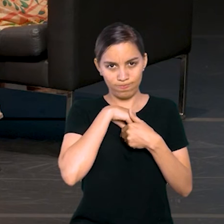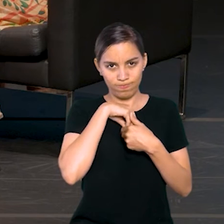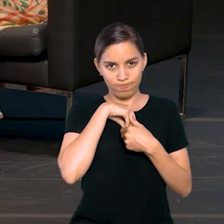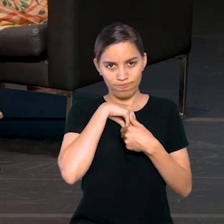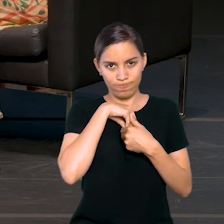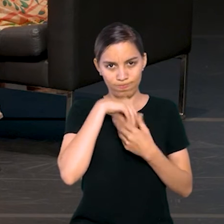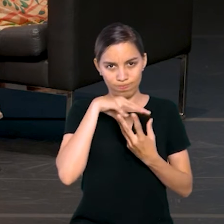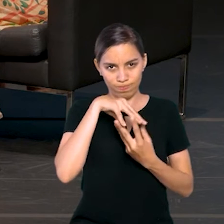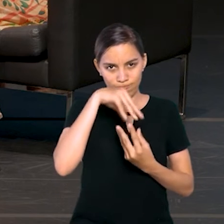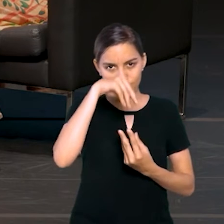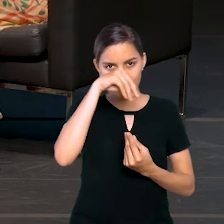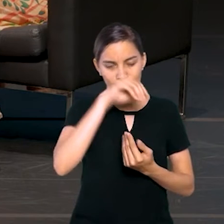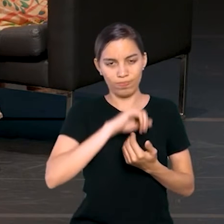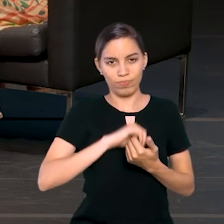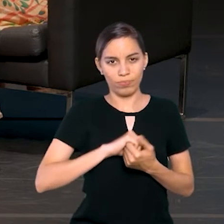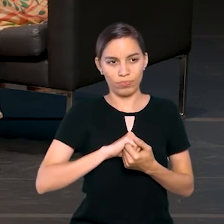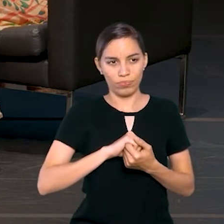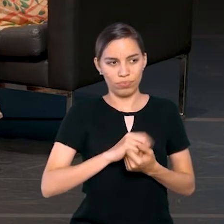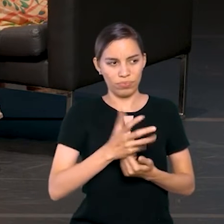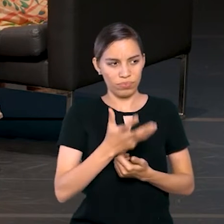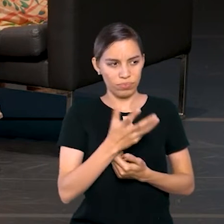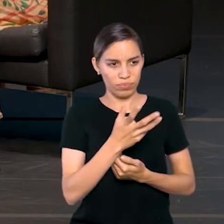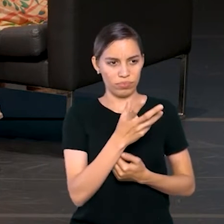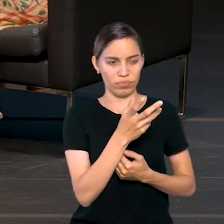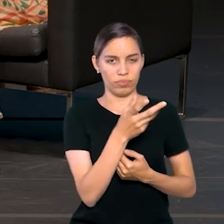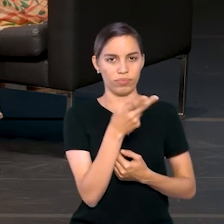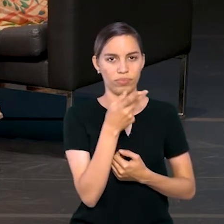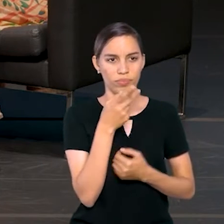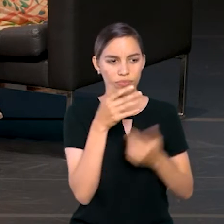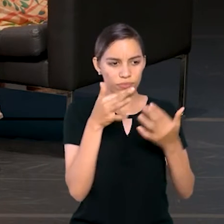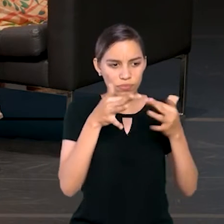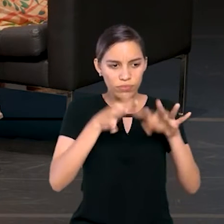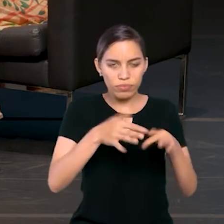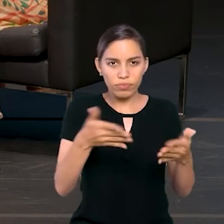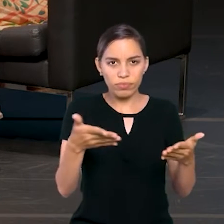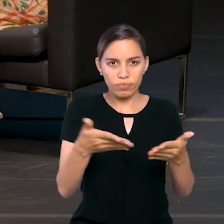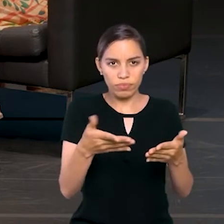encerrar aqui essa parte para a gente abrir para as questões,